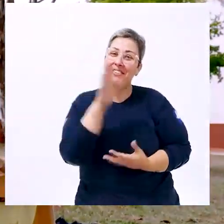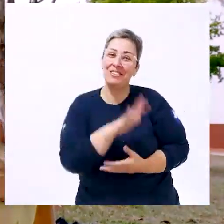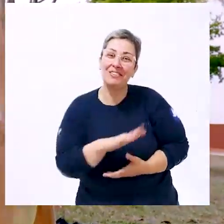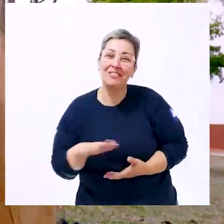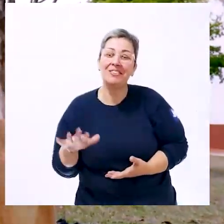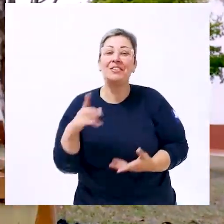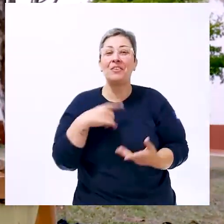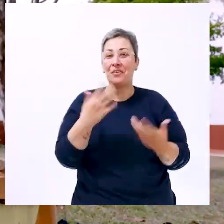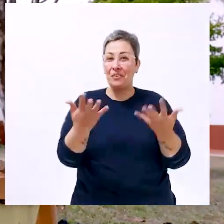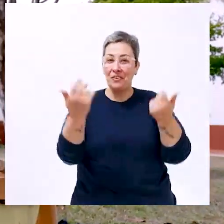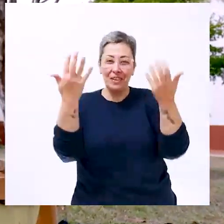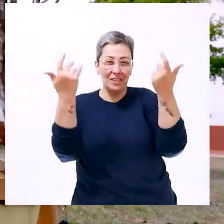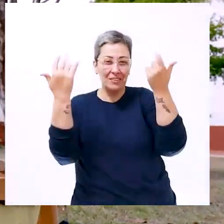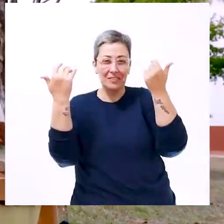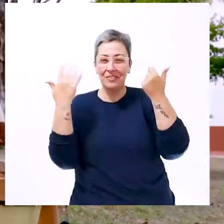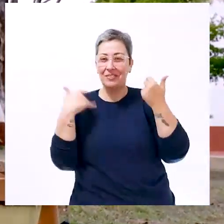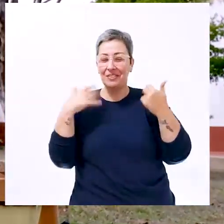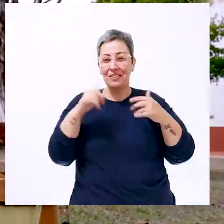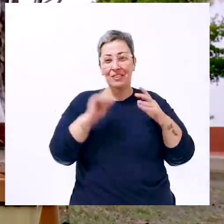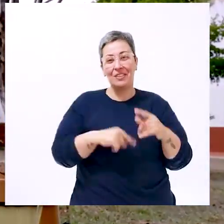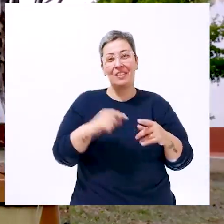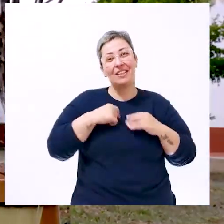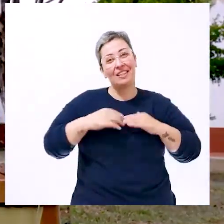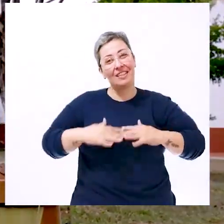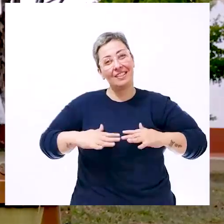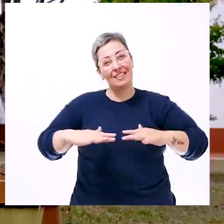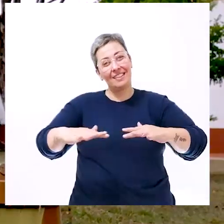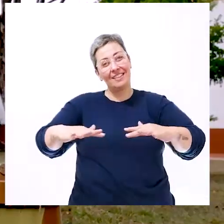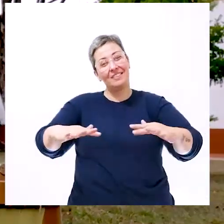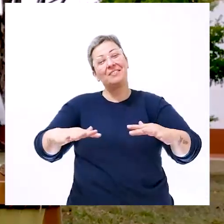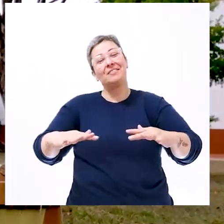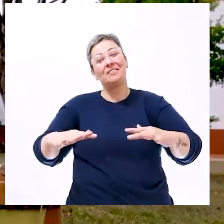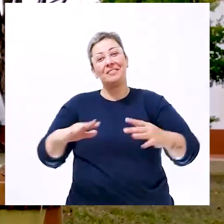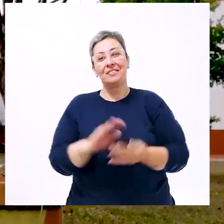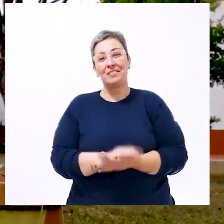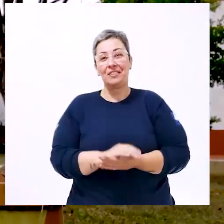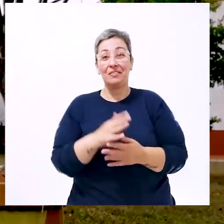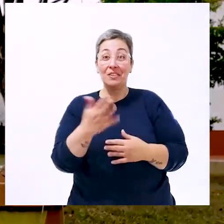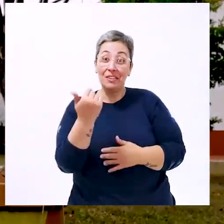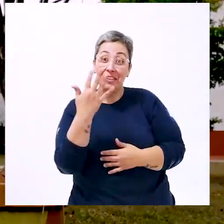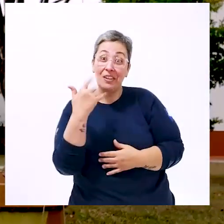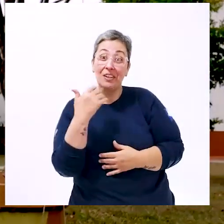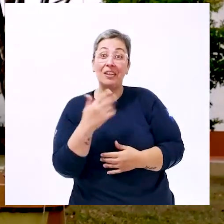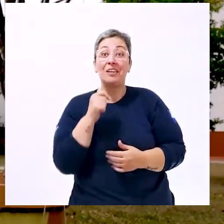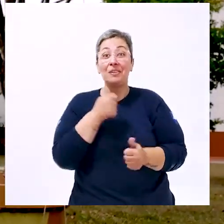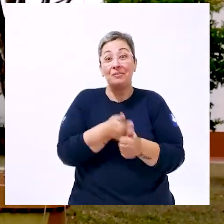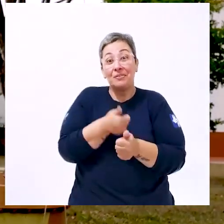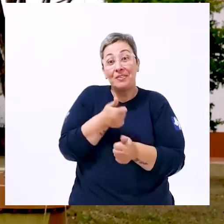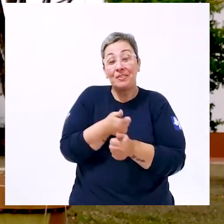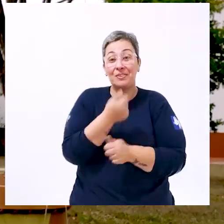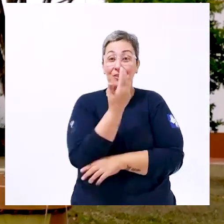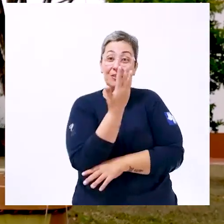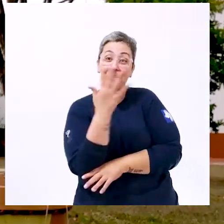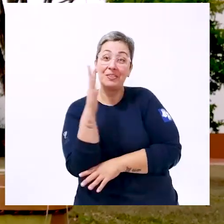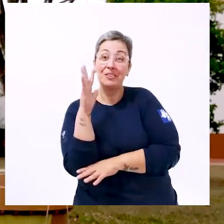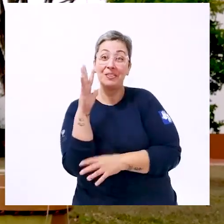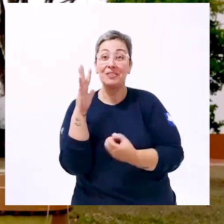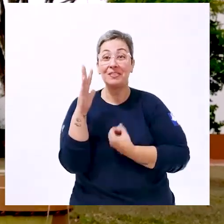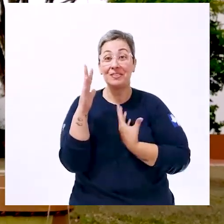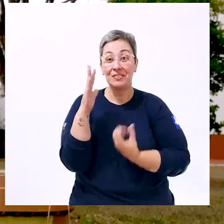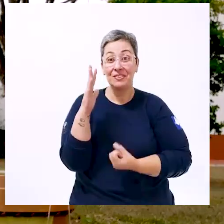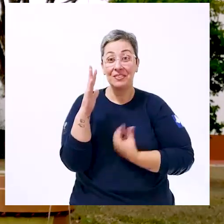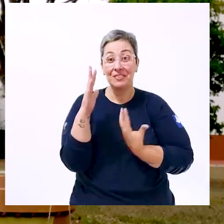Bom dia, crianças! Vamos chegando aqui no nosso quintal. Vamos chegando